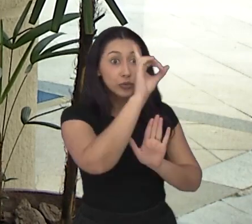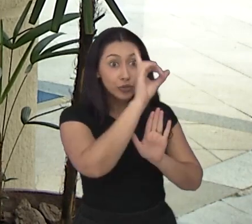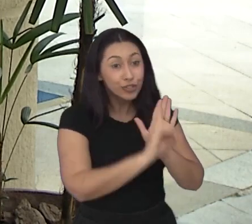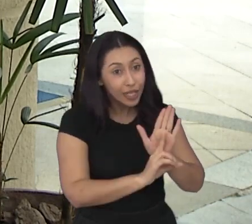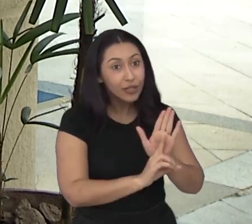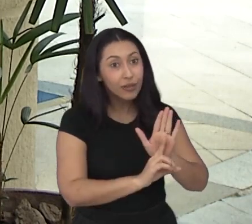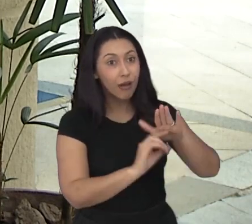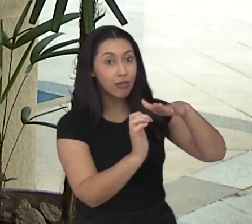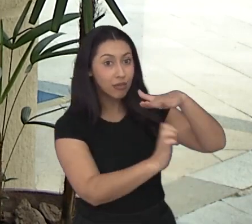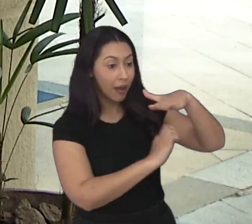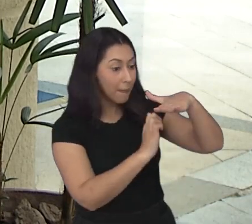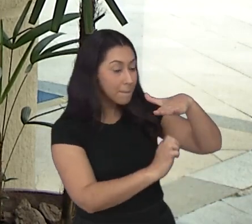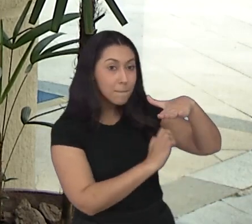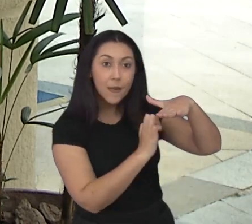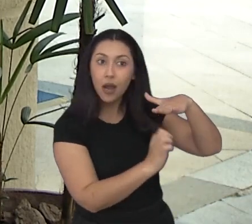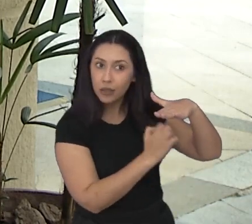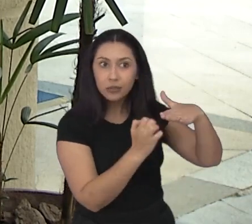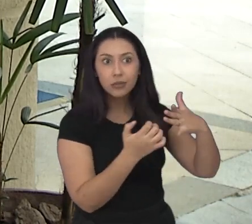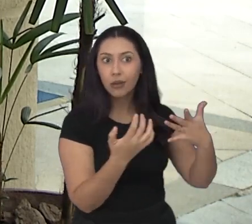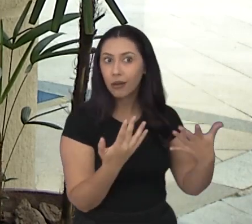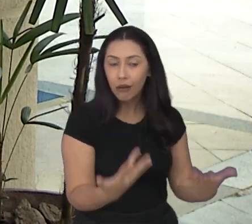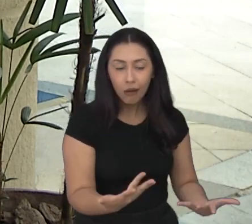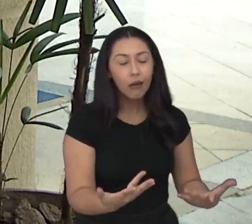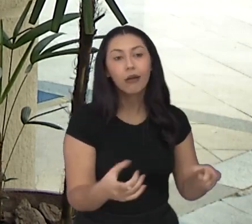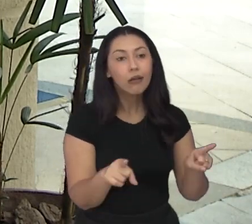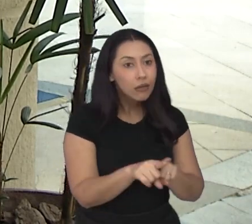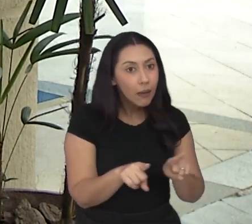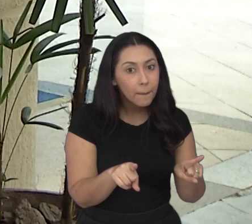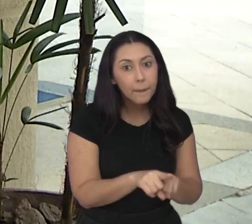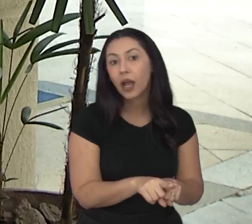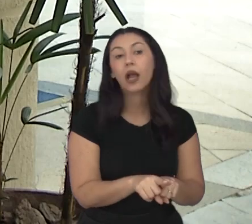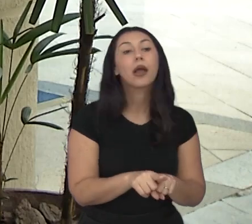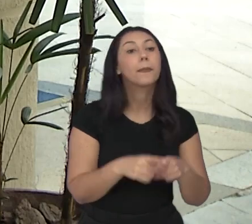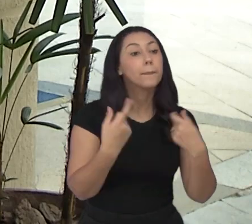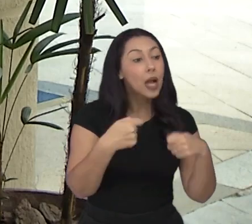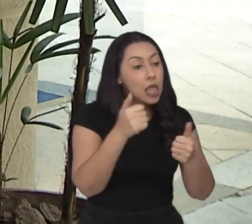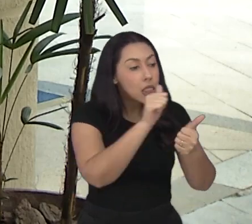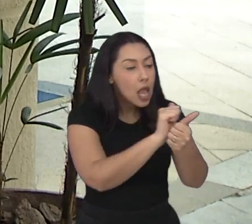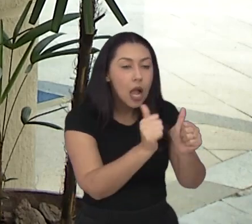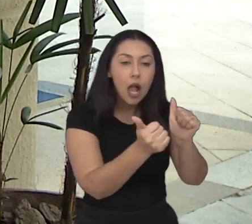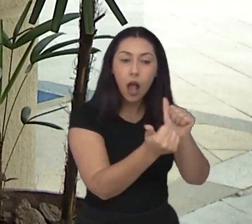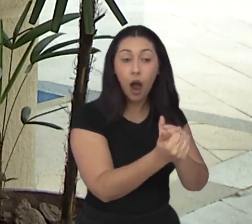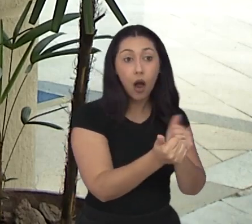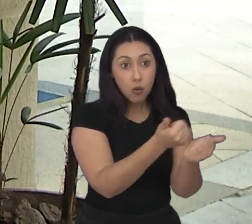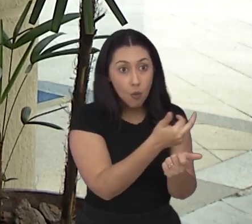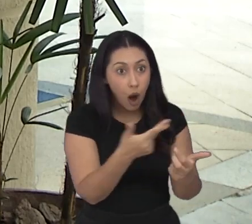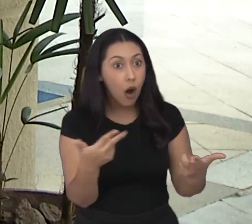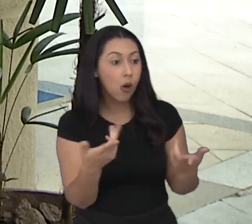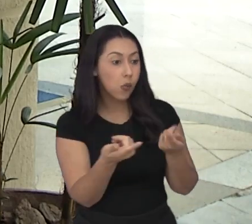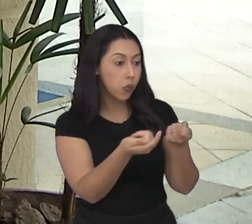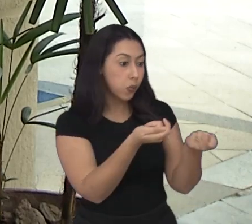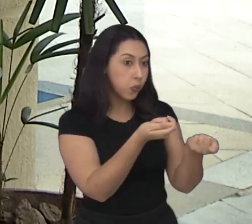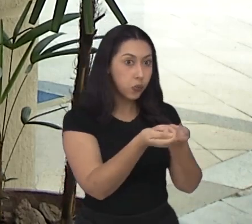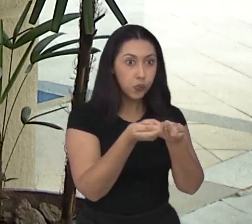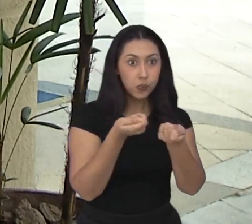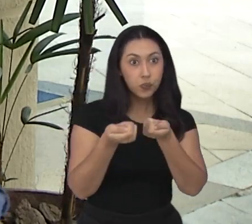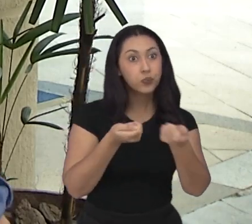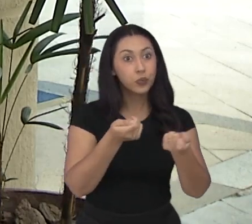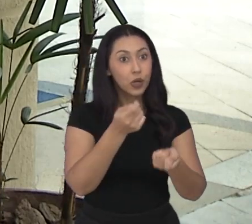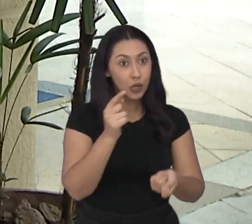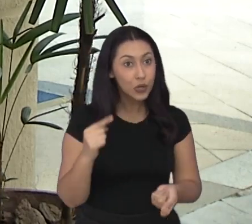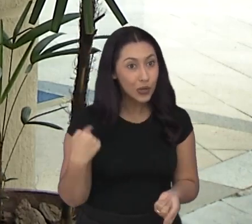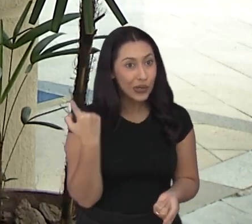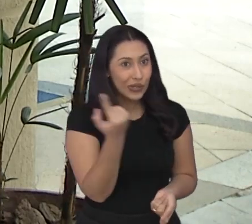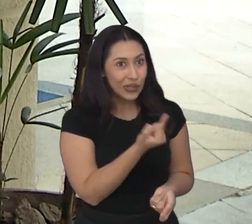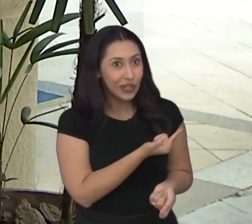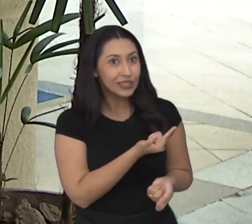do direito das empresas, o direito empresarial, que a gente tem que desburocratizar. Então, são situações que regem e que